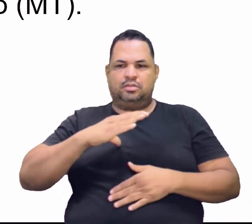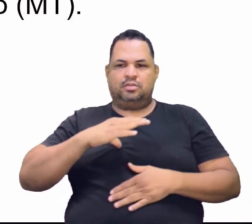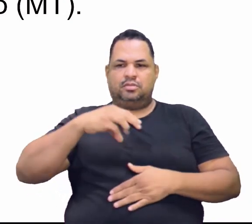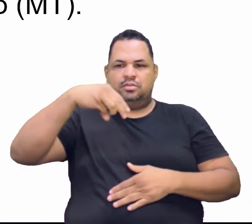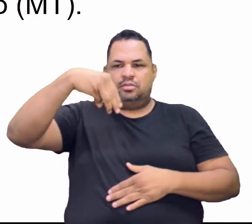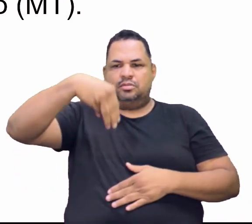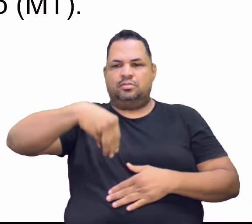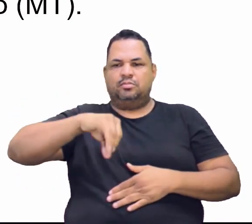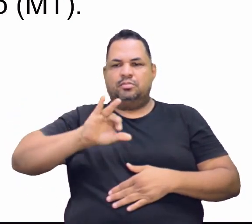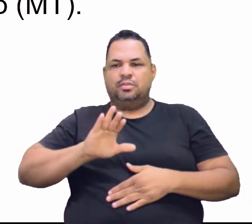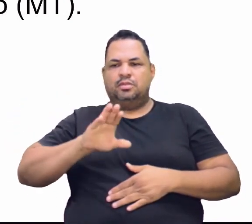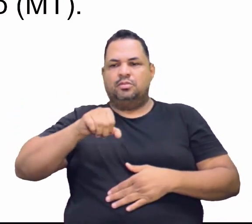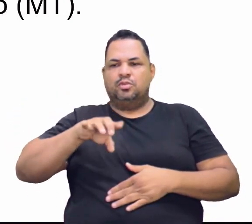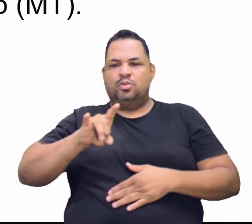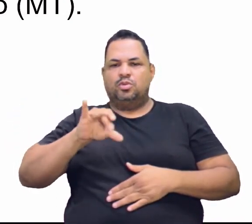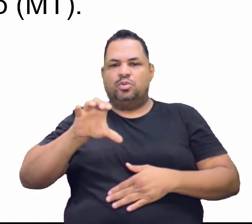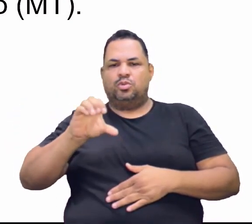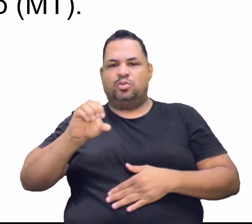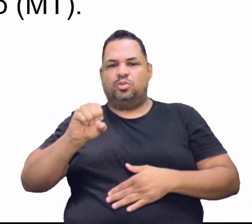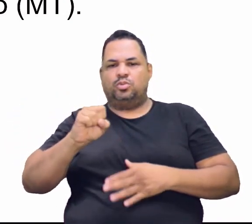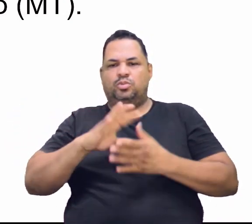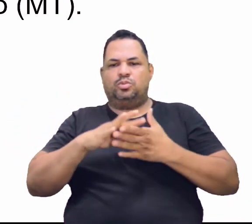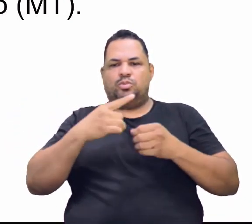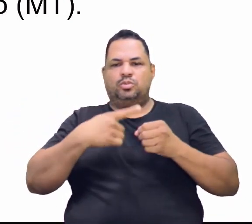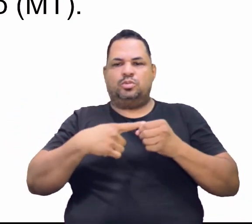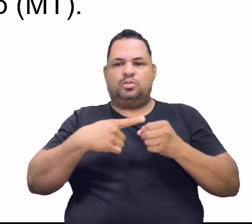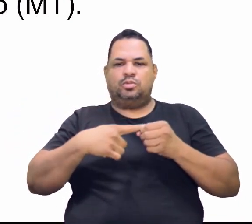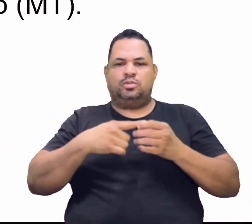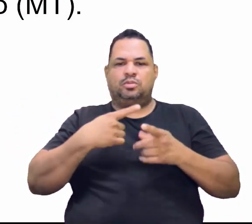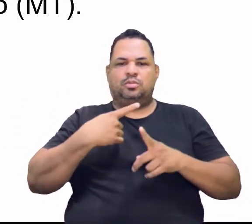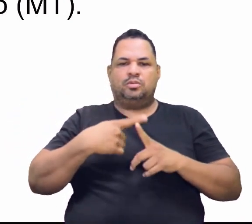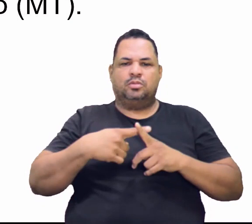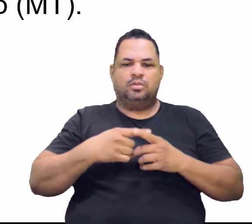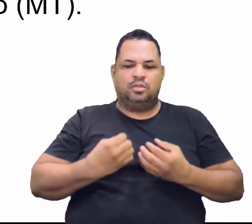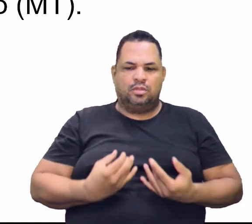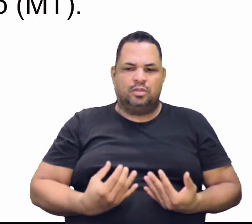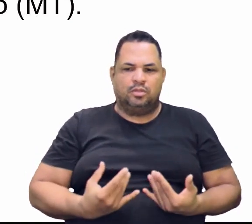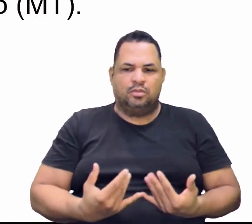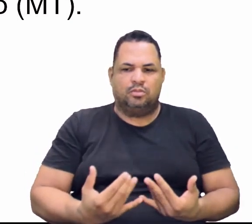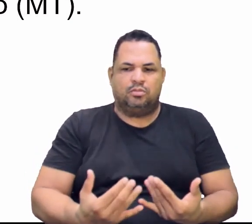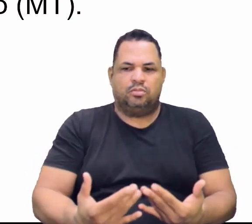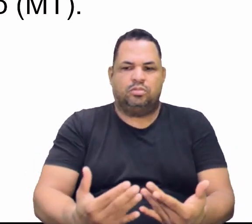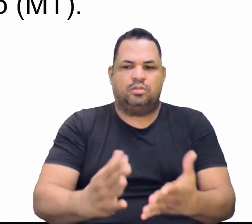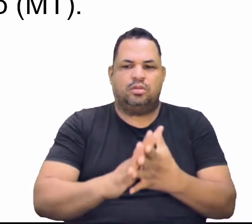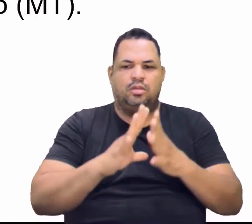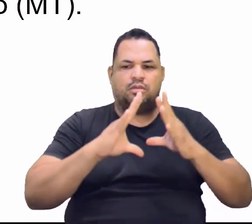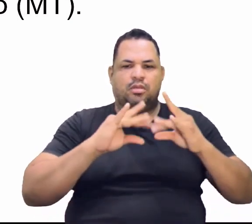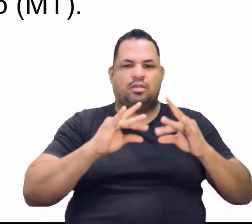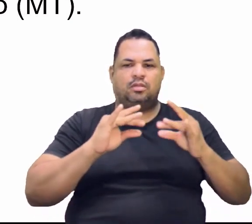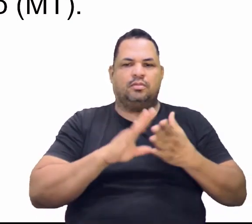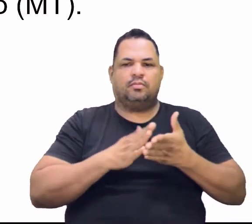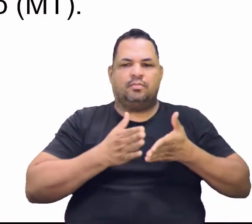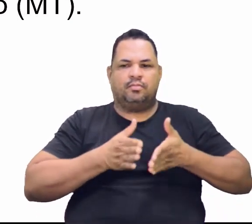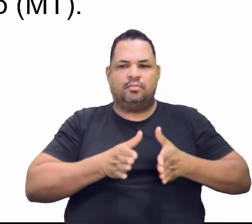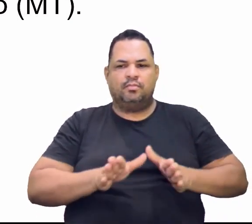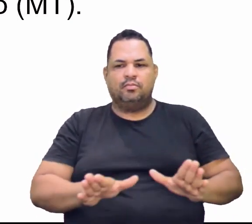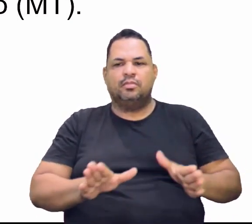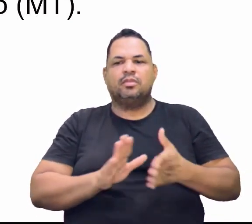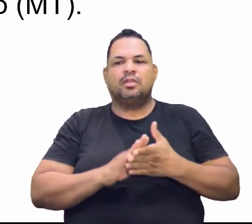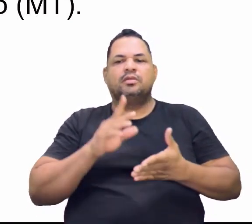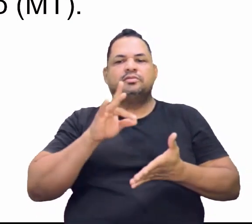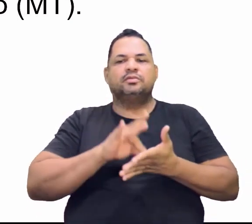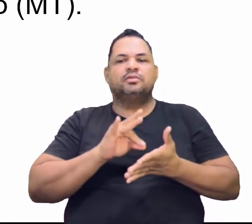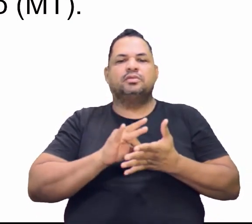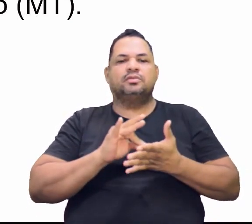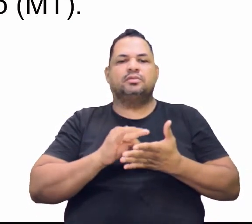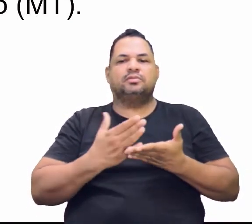de Mimoso. Mimoso é devido a uma grama rasteira que existe no Pantanal. E ele nasce, de fato, no